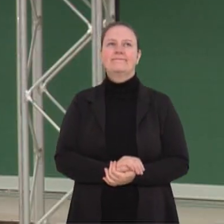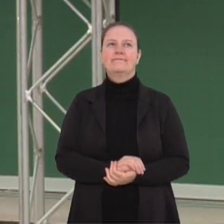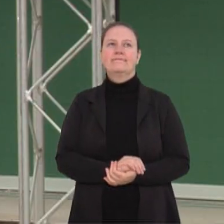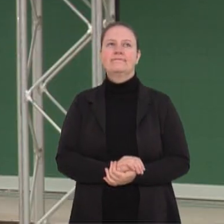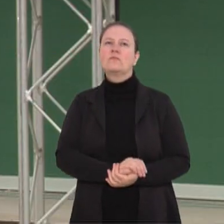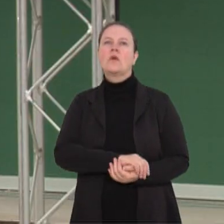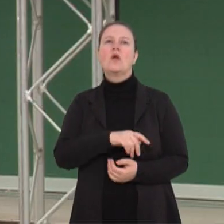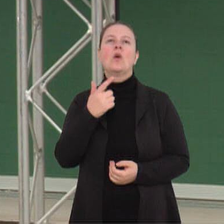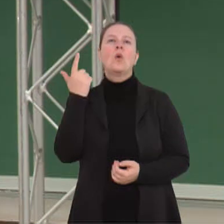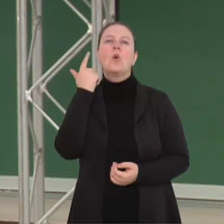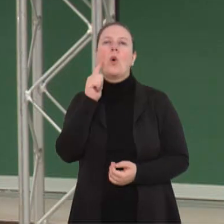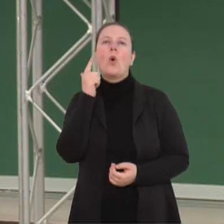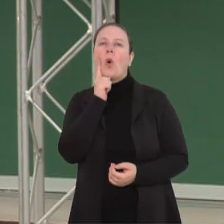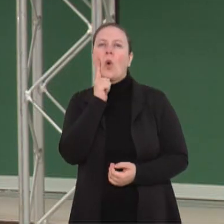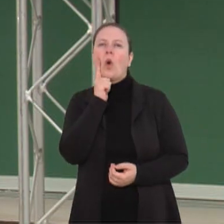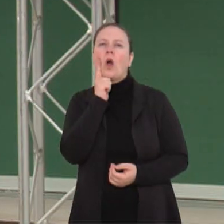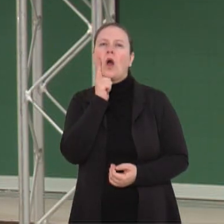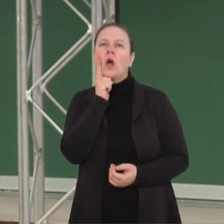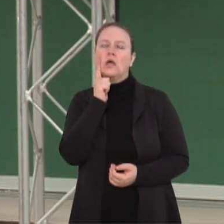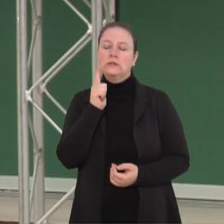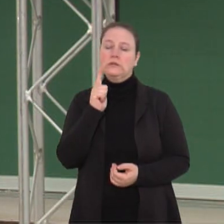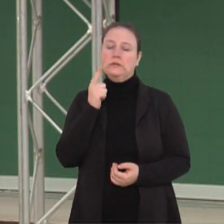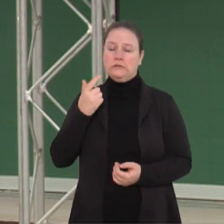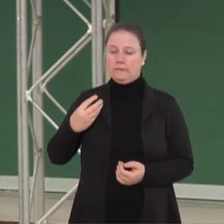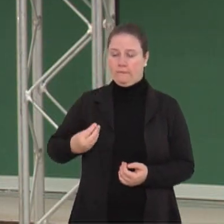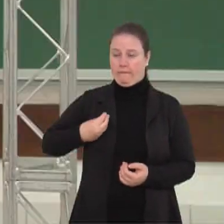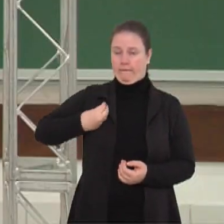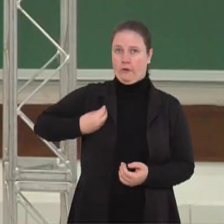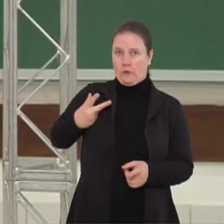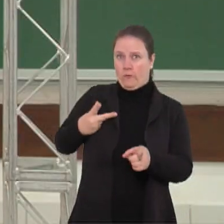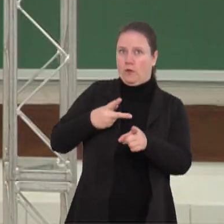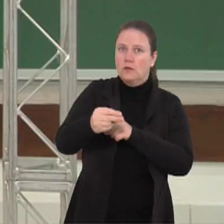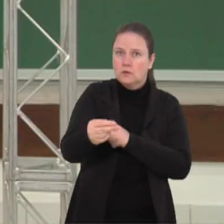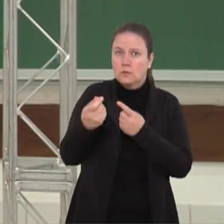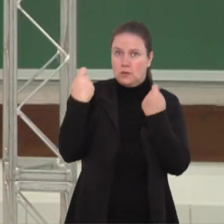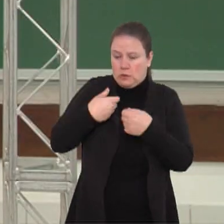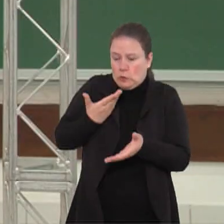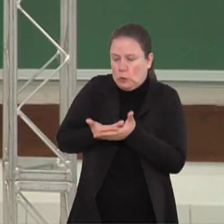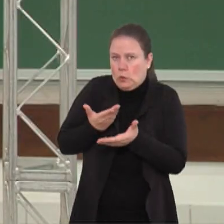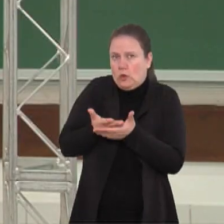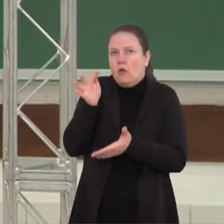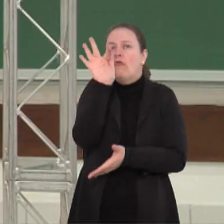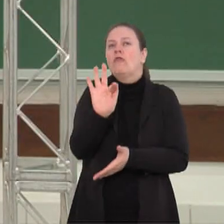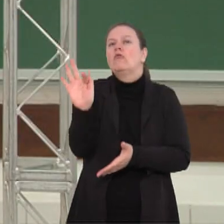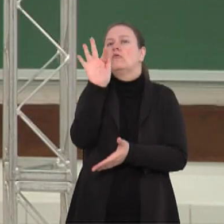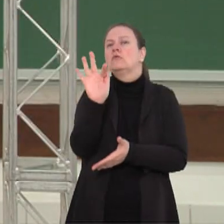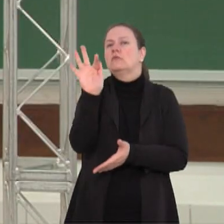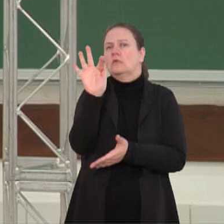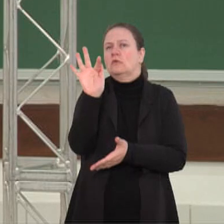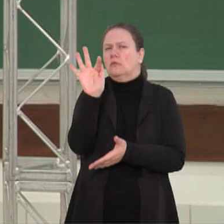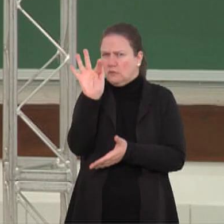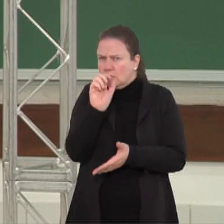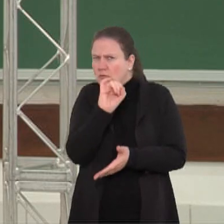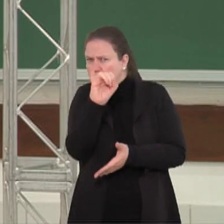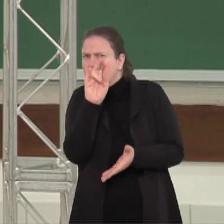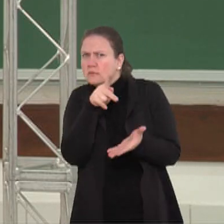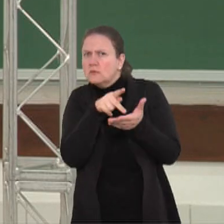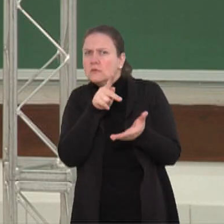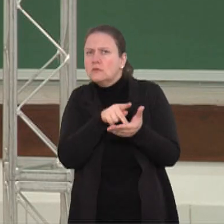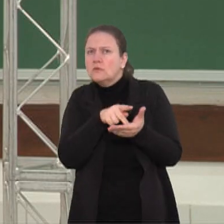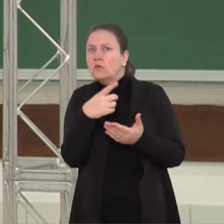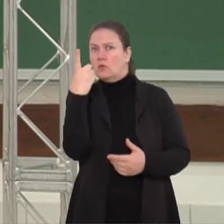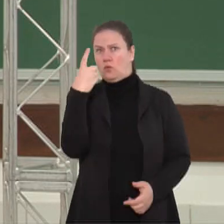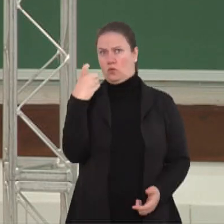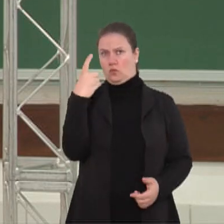Para se dar bem na vida, precisa fazer faculdade. Será verdade que a única maneira de se dar bem